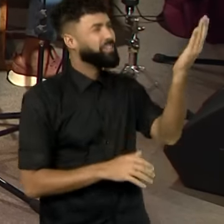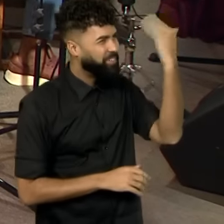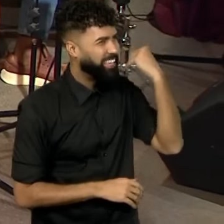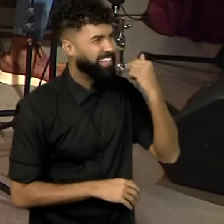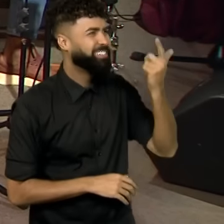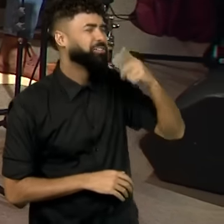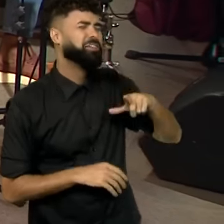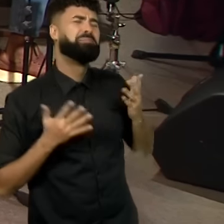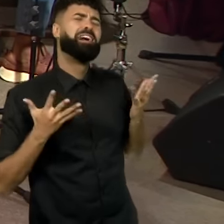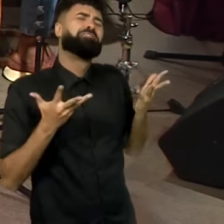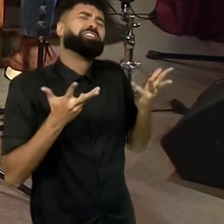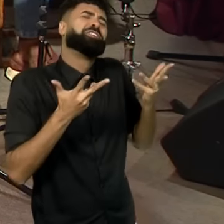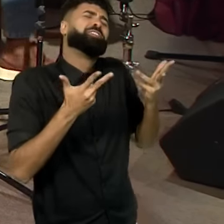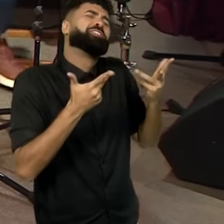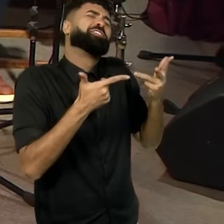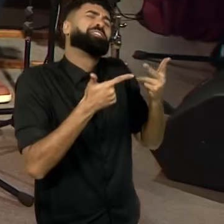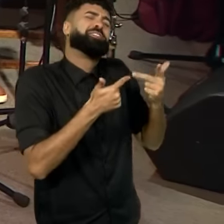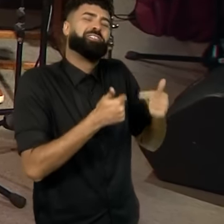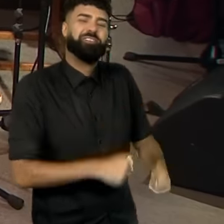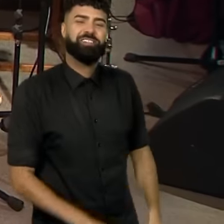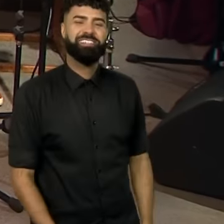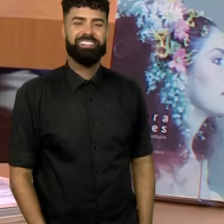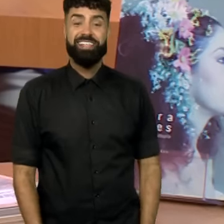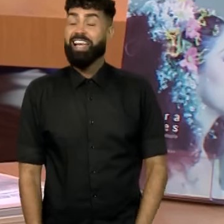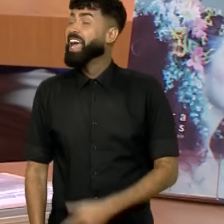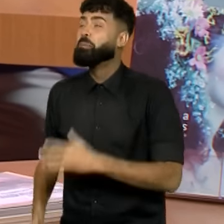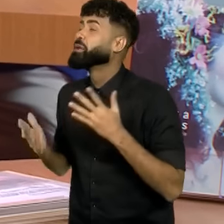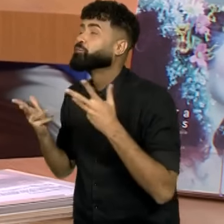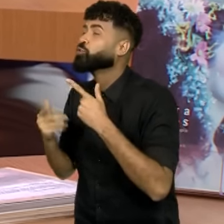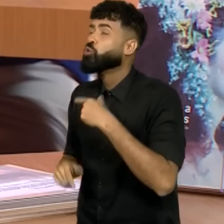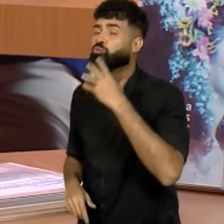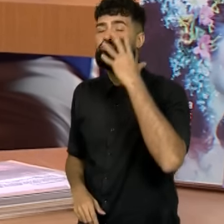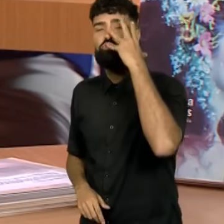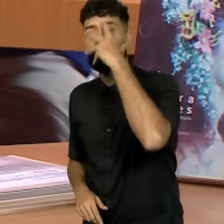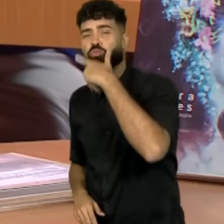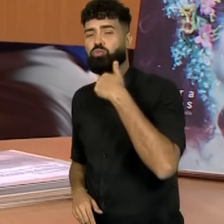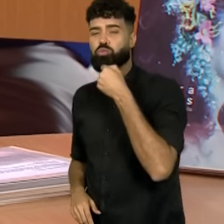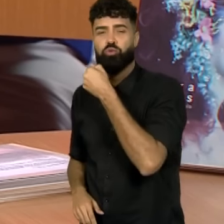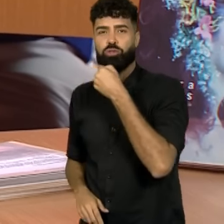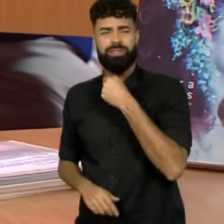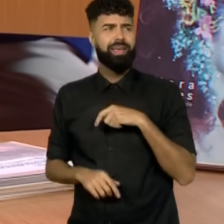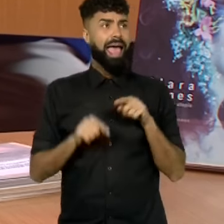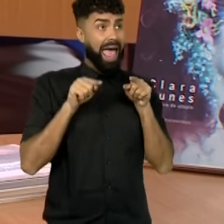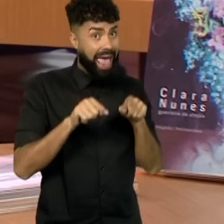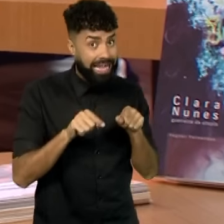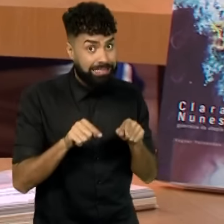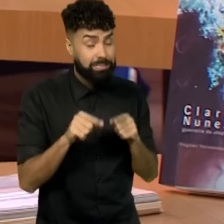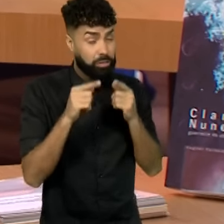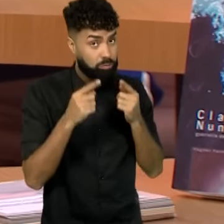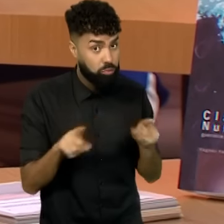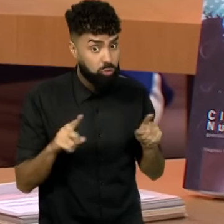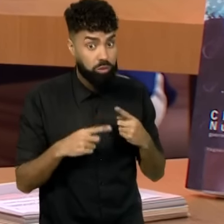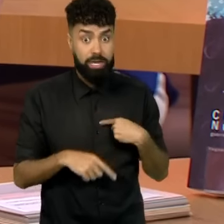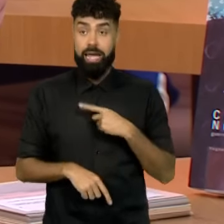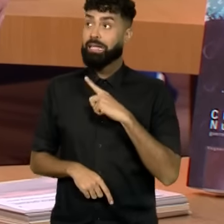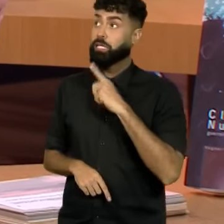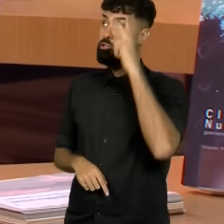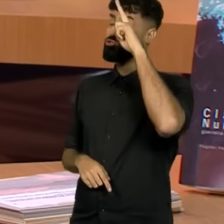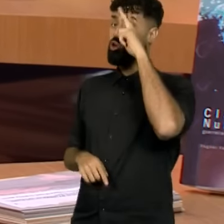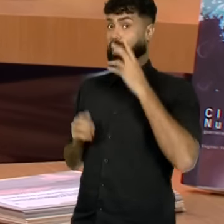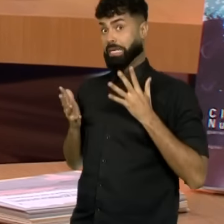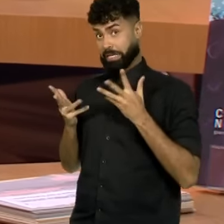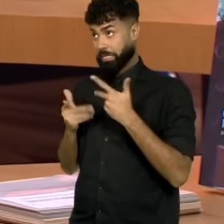Aline maravilhosa. Obrigada, Toninho, por essa pérola. Que essa, o que é essa música, Toninho? Eu sei que essa música tem uma história